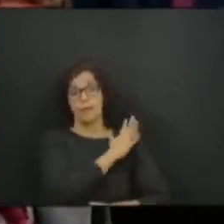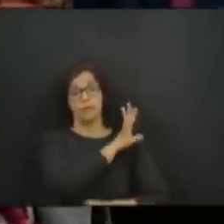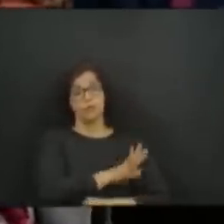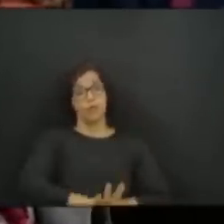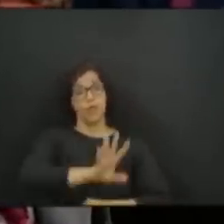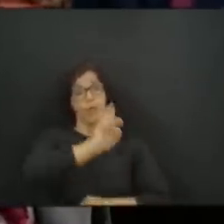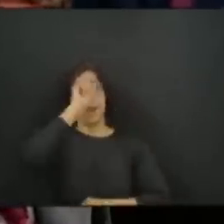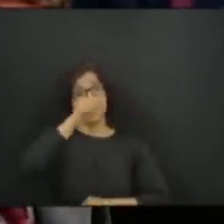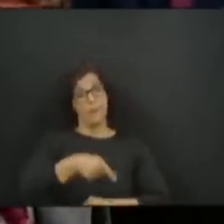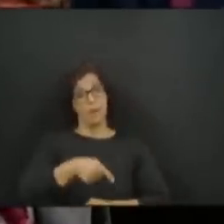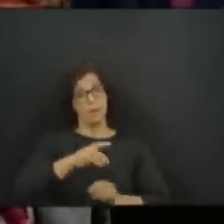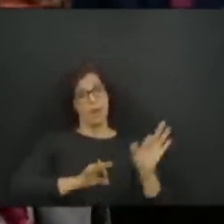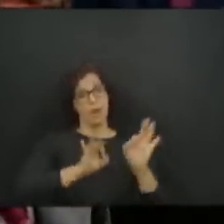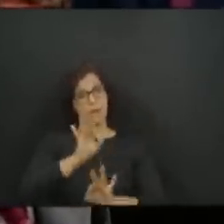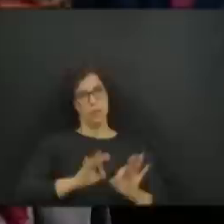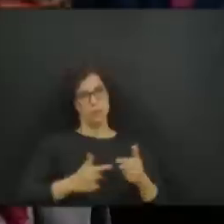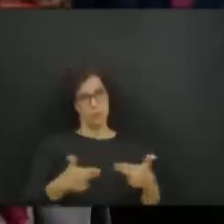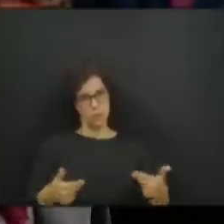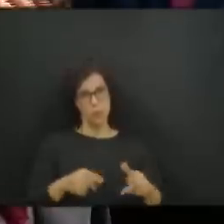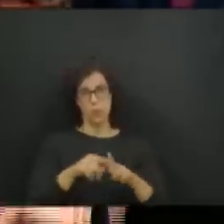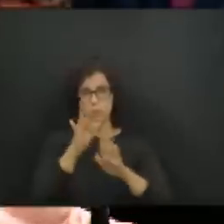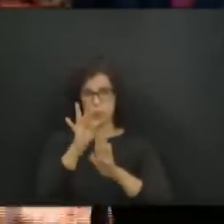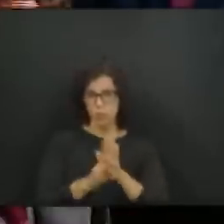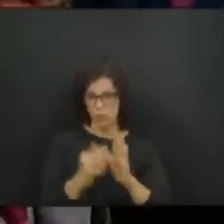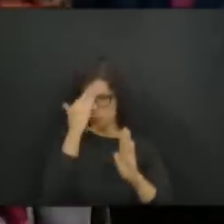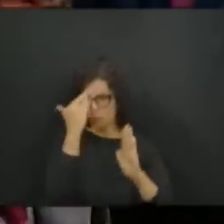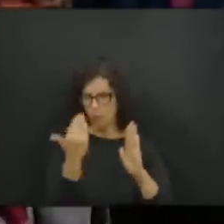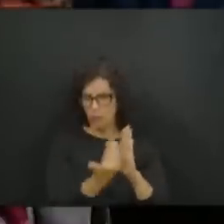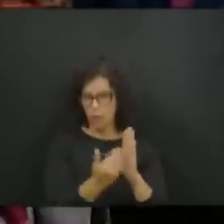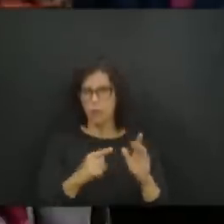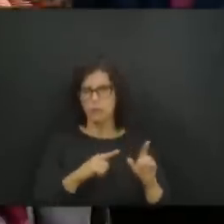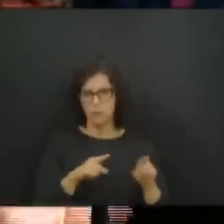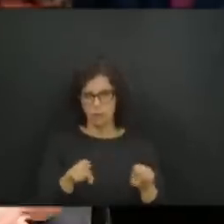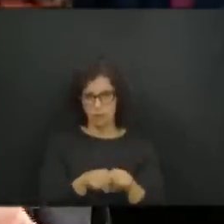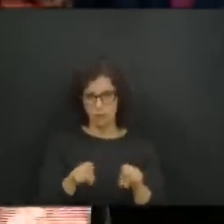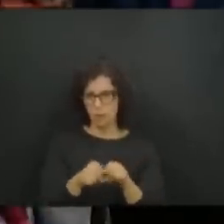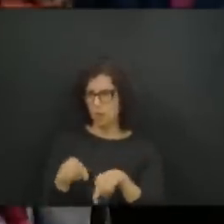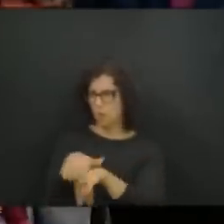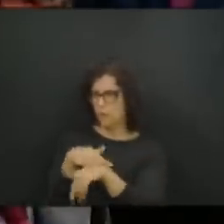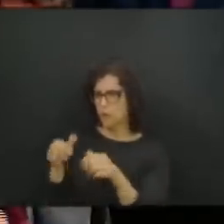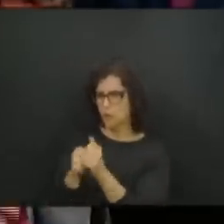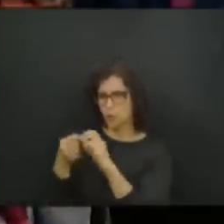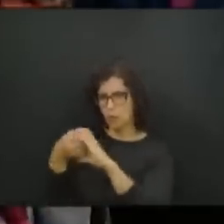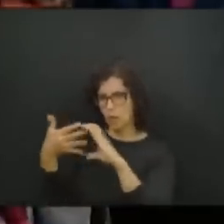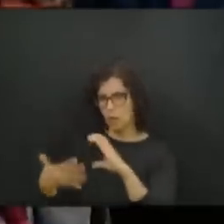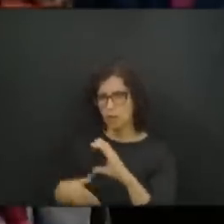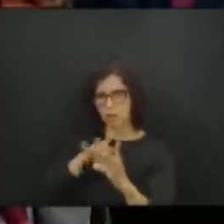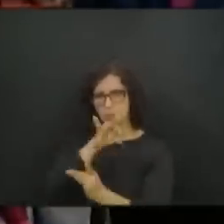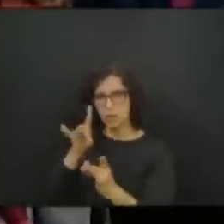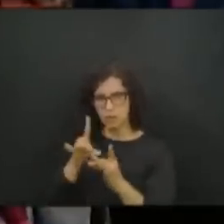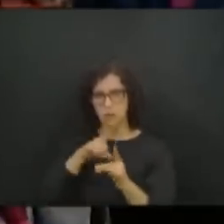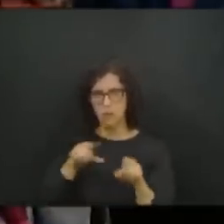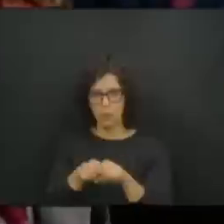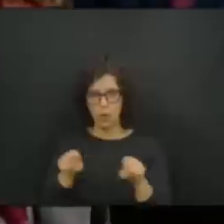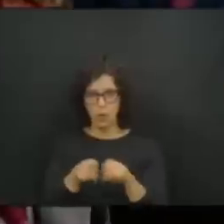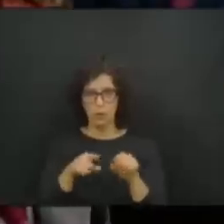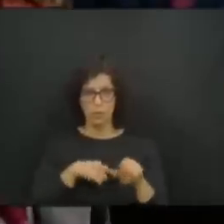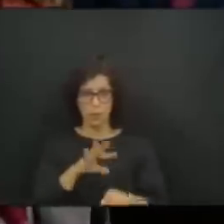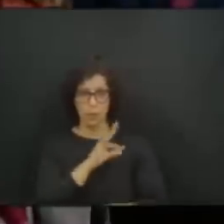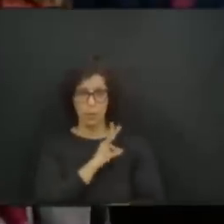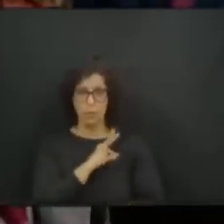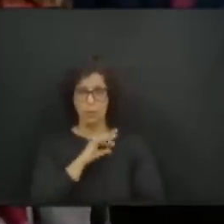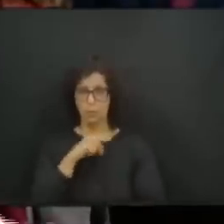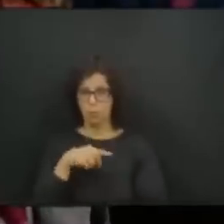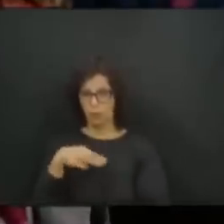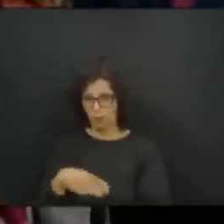o texto da maneira que estarei ele obedece ele dialoga com a característica especificidade da Polícia